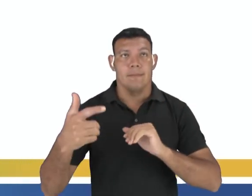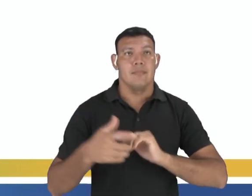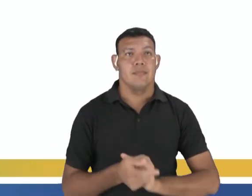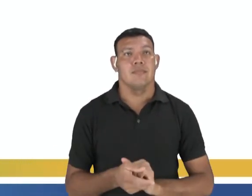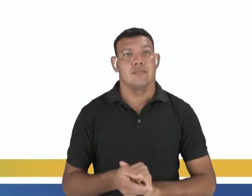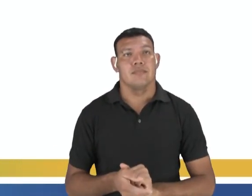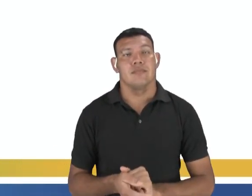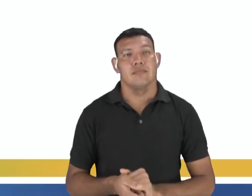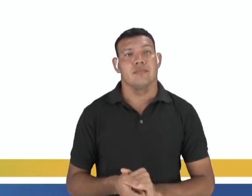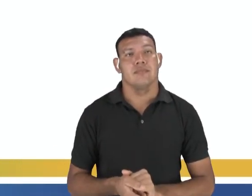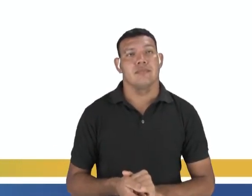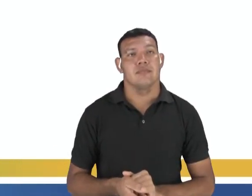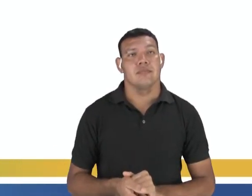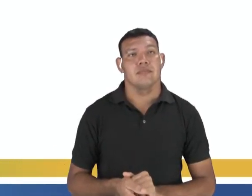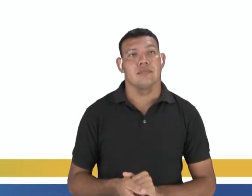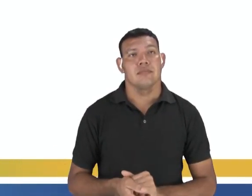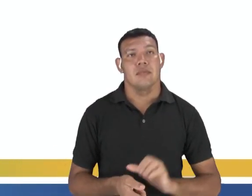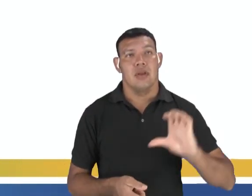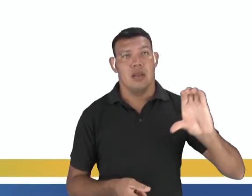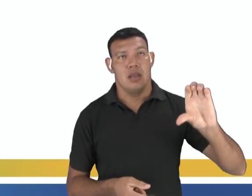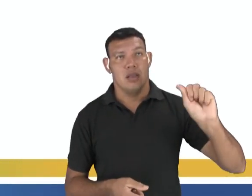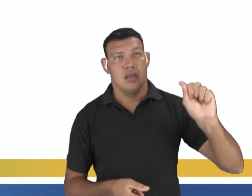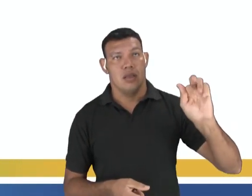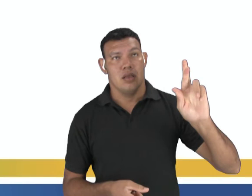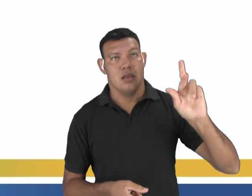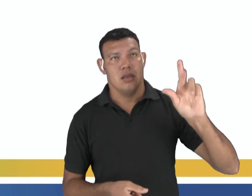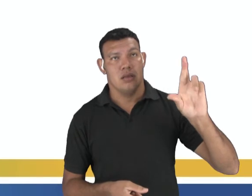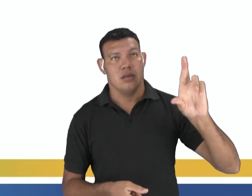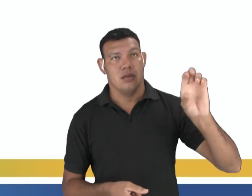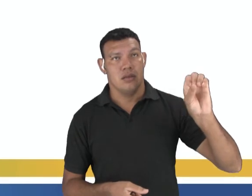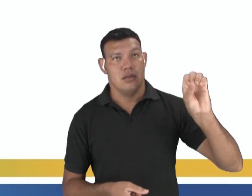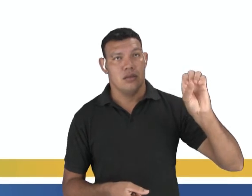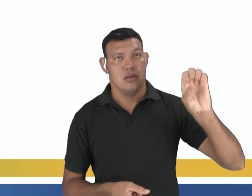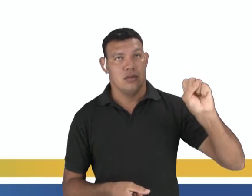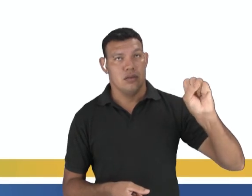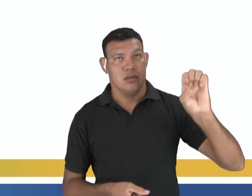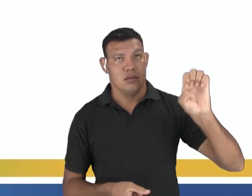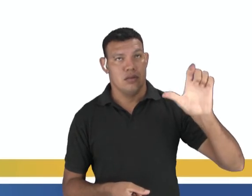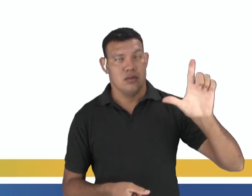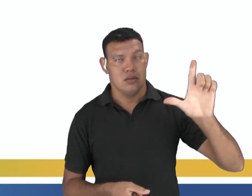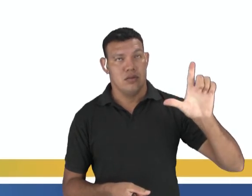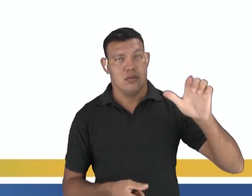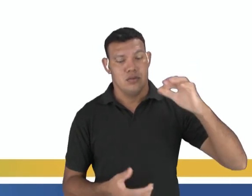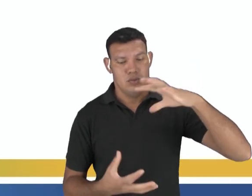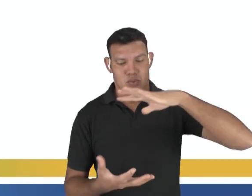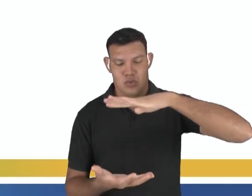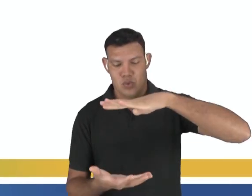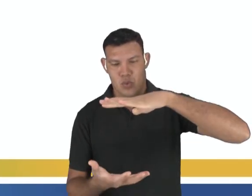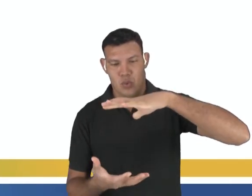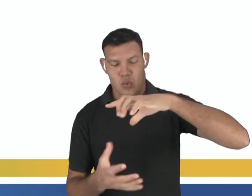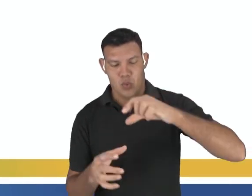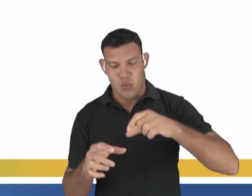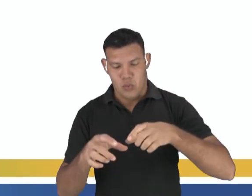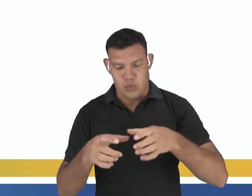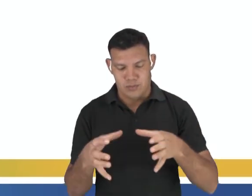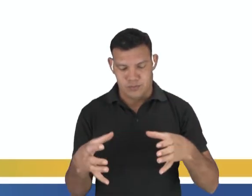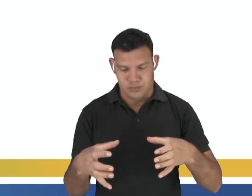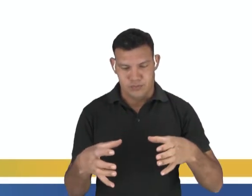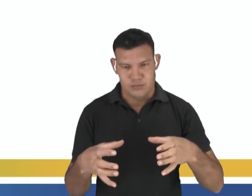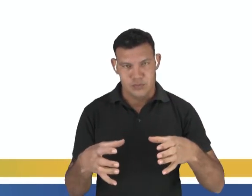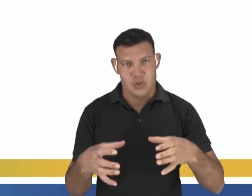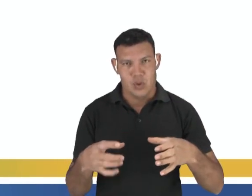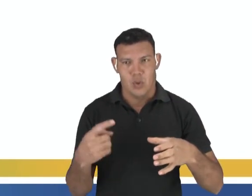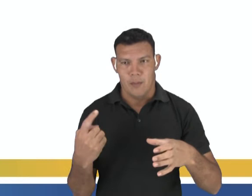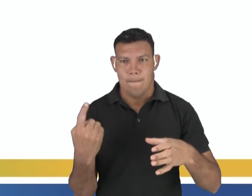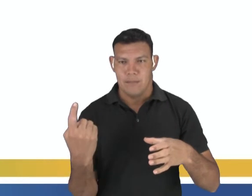de parque de diversões tem cerca de 10 metros de diâmetro e dá um giro completo a cada 2 minutos. Se uma